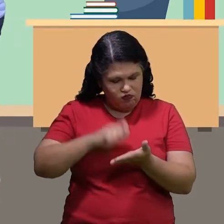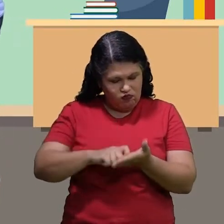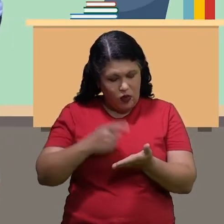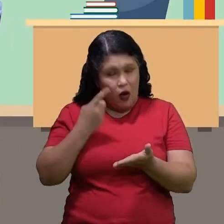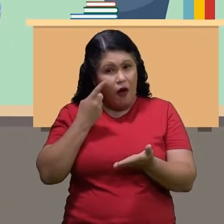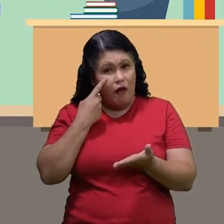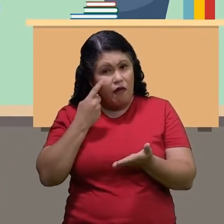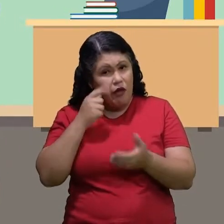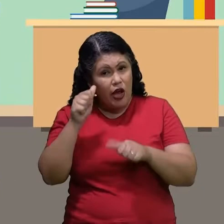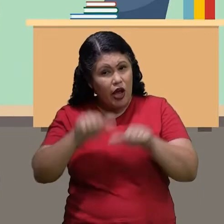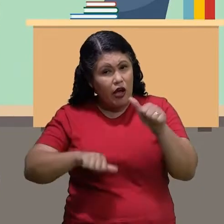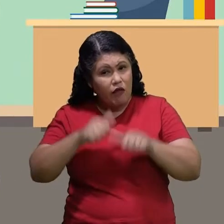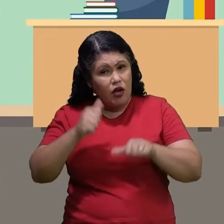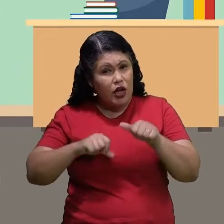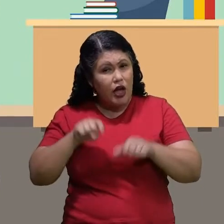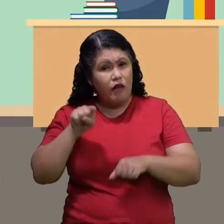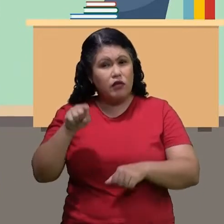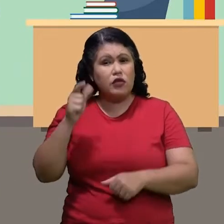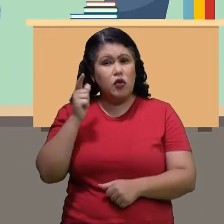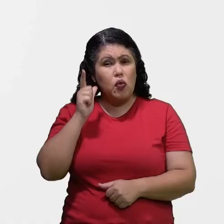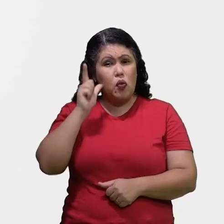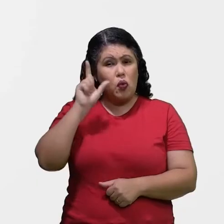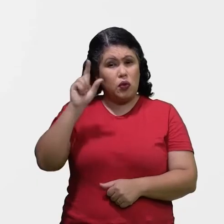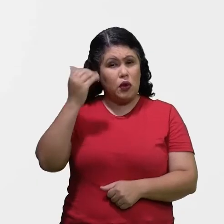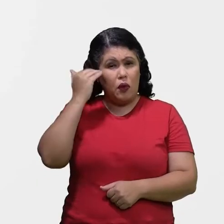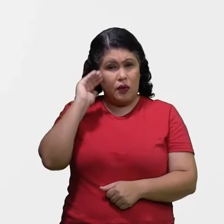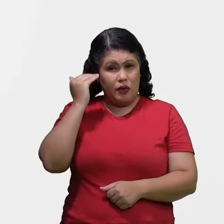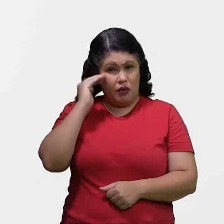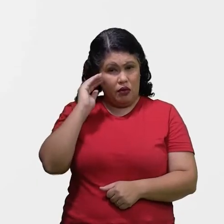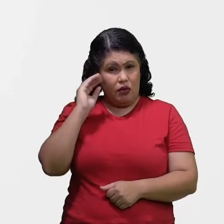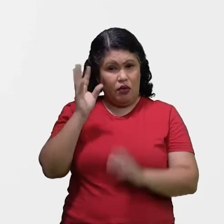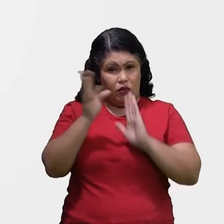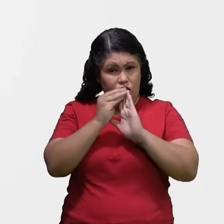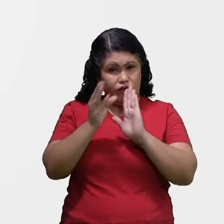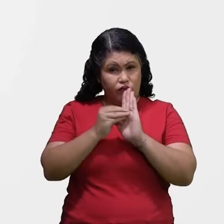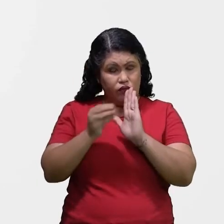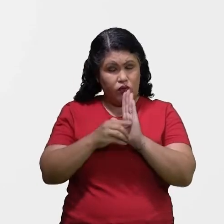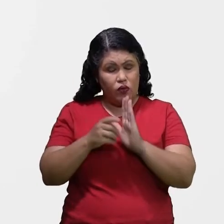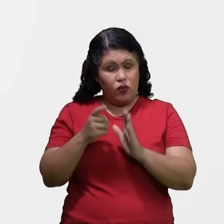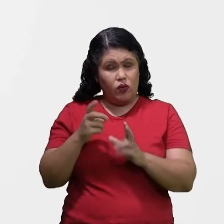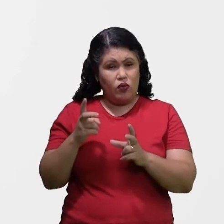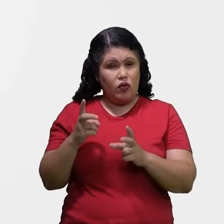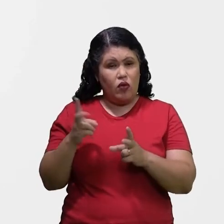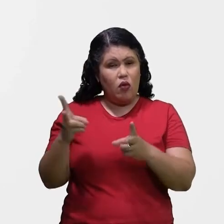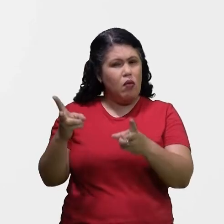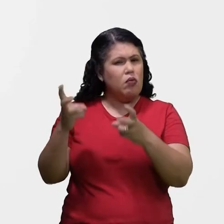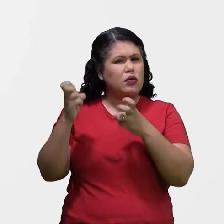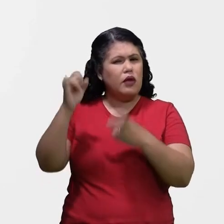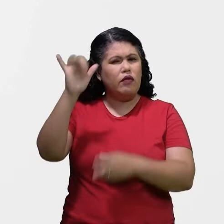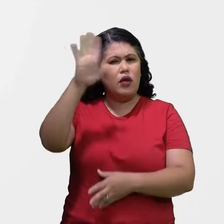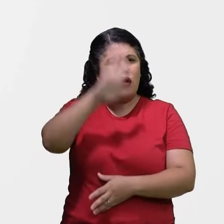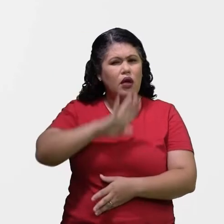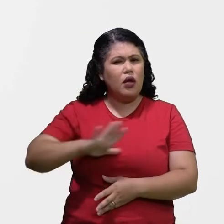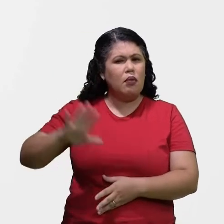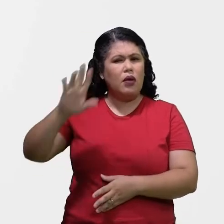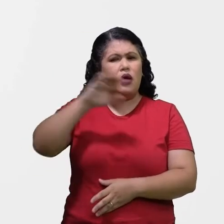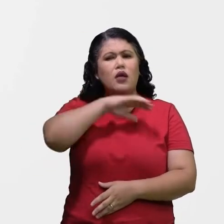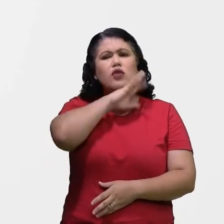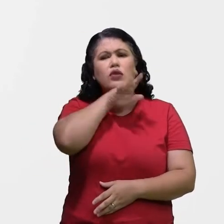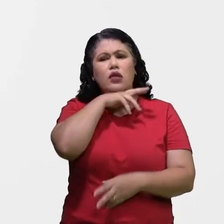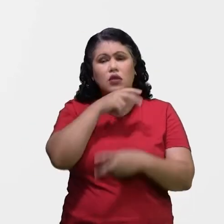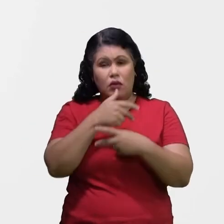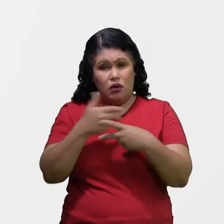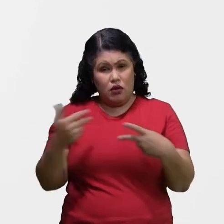forma, compreender o que nós conversamos aqui. Primeira questão, observe as imagens dos animais e responda conforme a